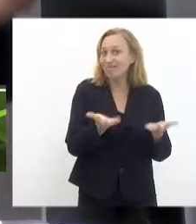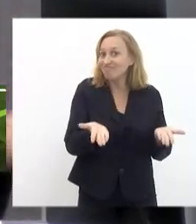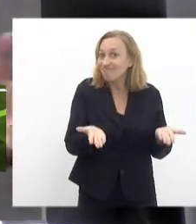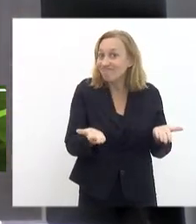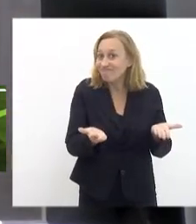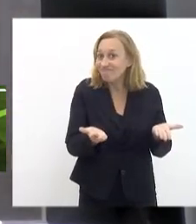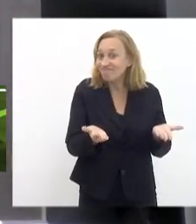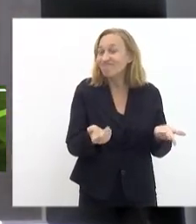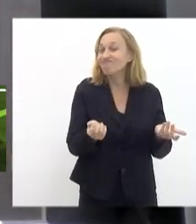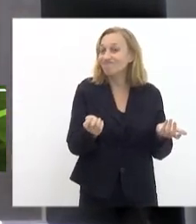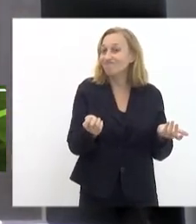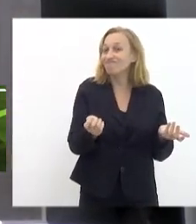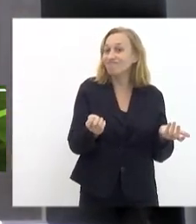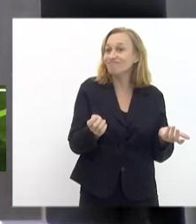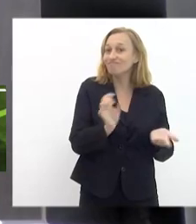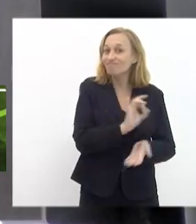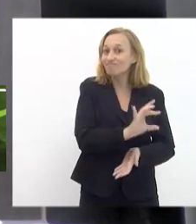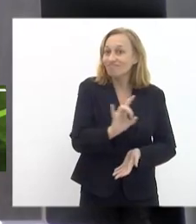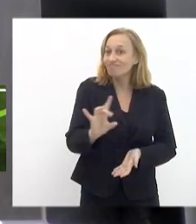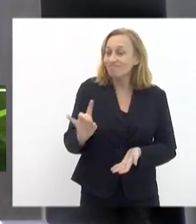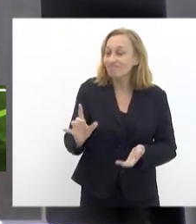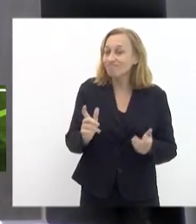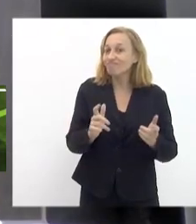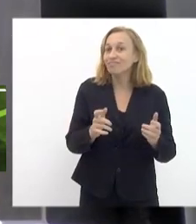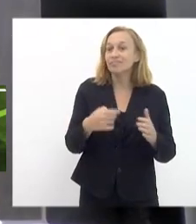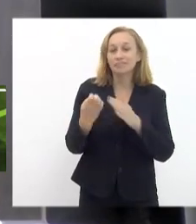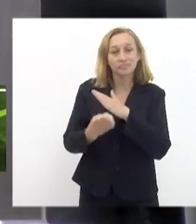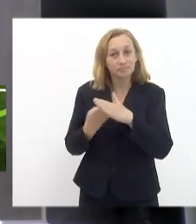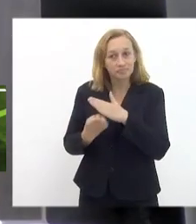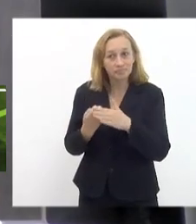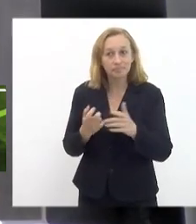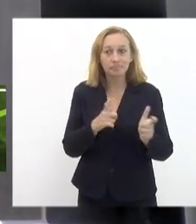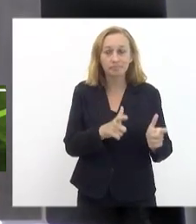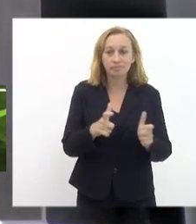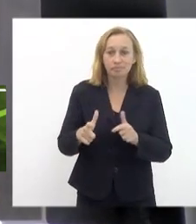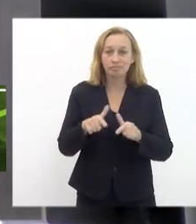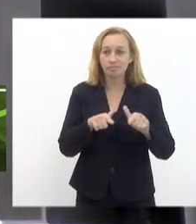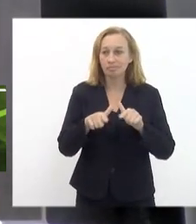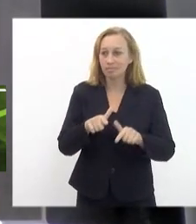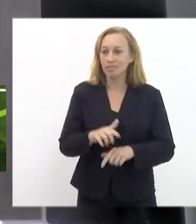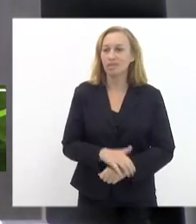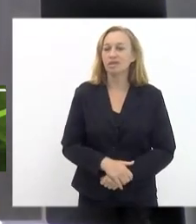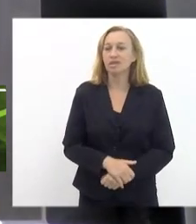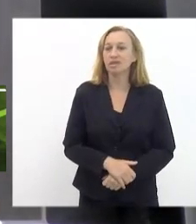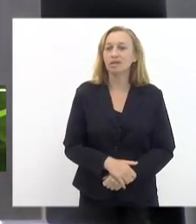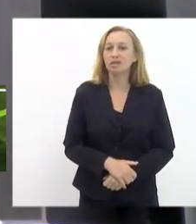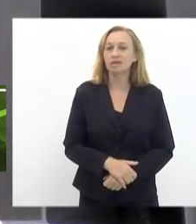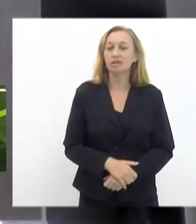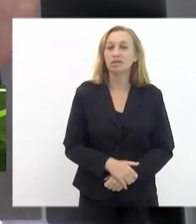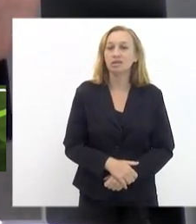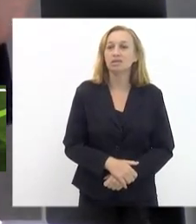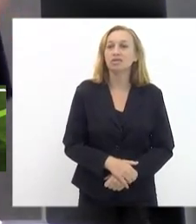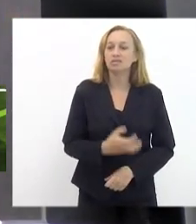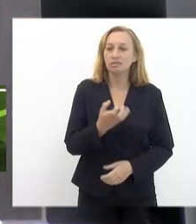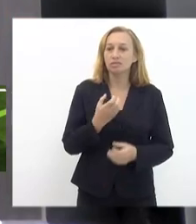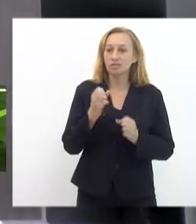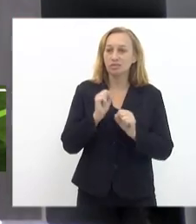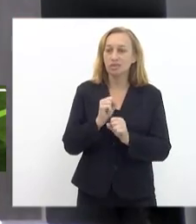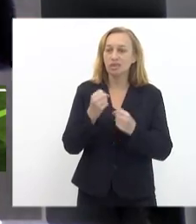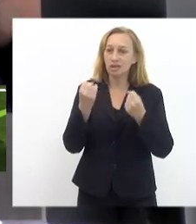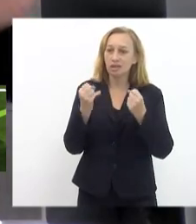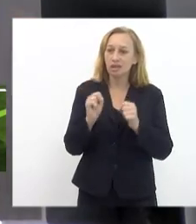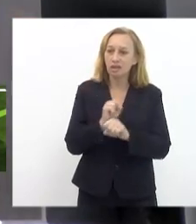entender o que possui cada uma dessas empresas Cada um deve ser servido então eu quero deixar muito claro